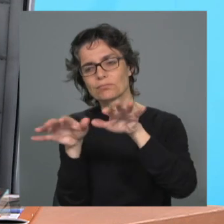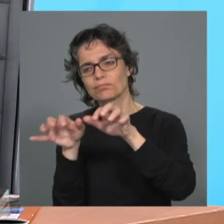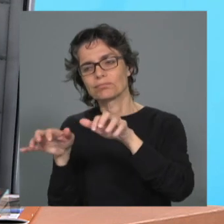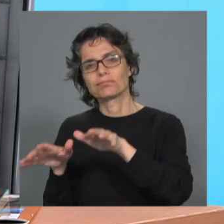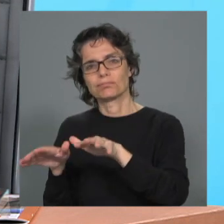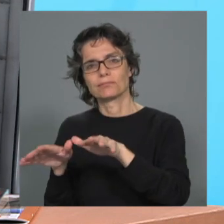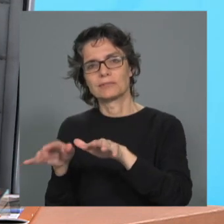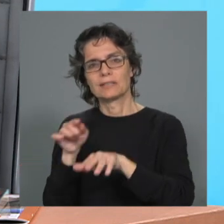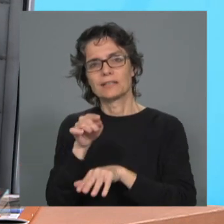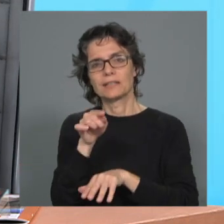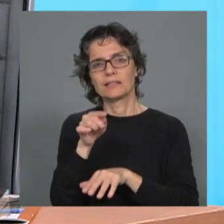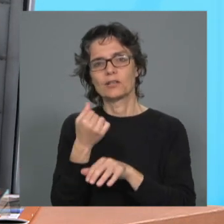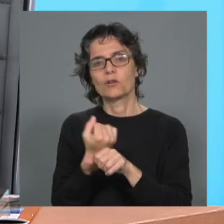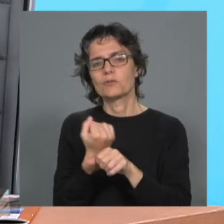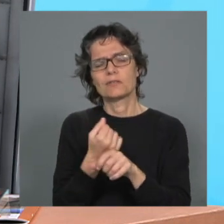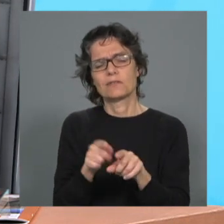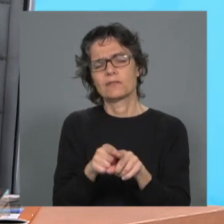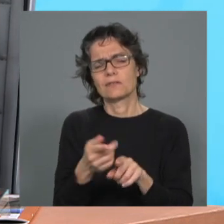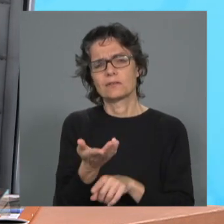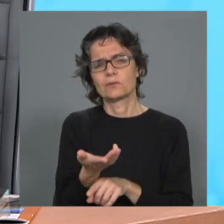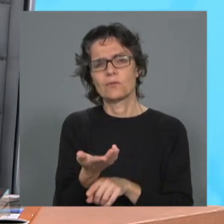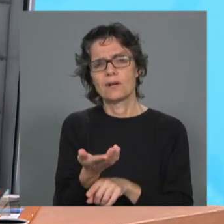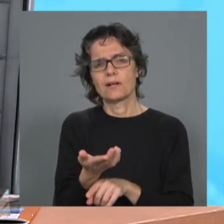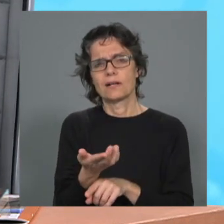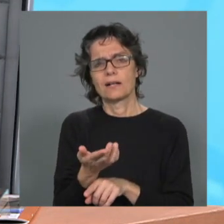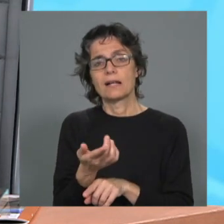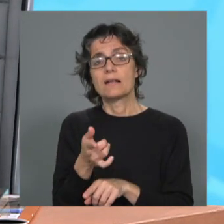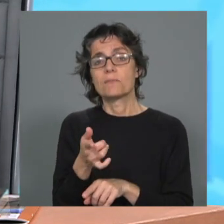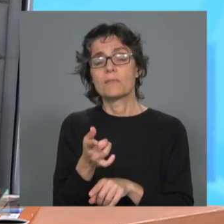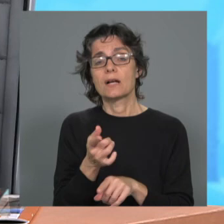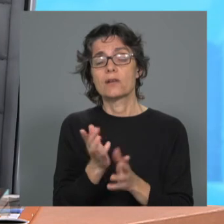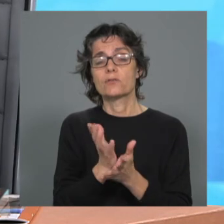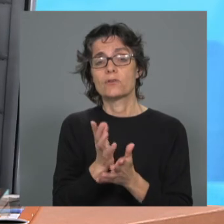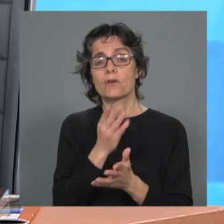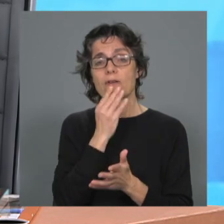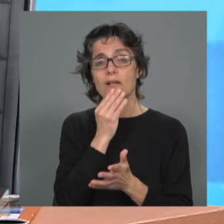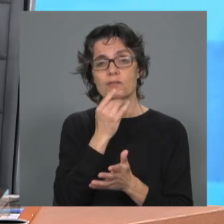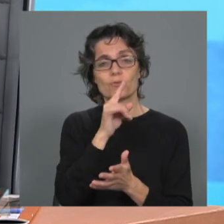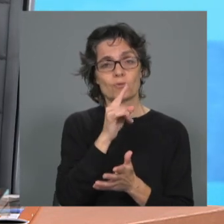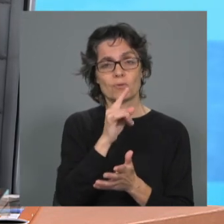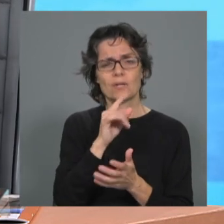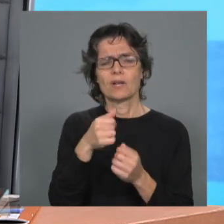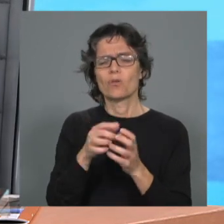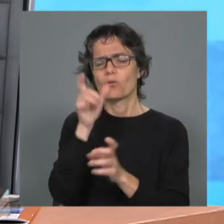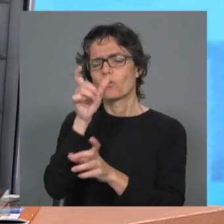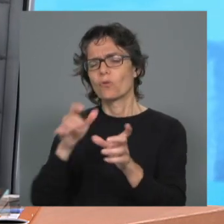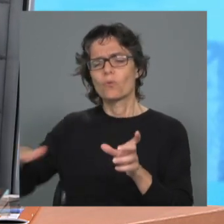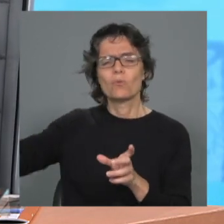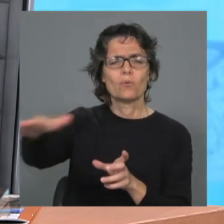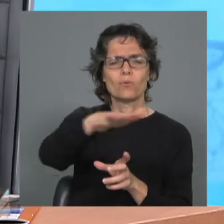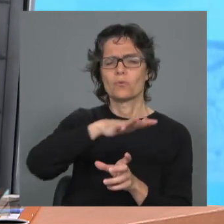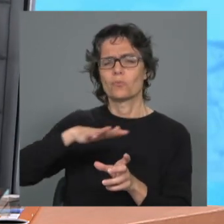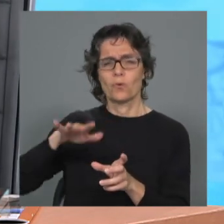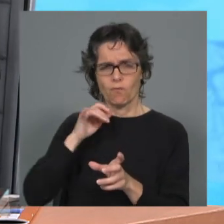facto, este serviço não fica só ligado à casa de Israel, mas a todos os povos. Portanto, há aqui um alargamento